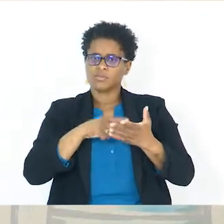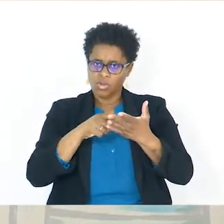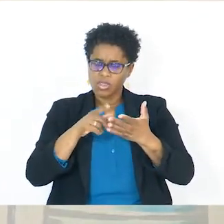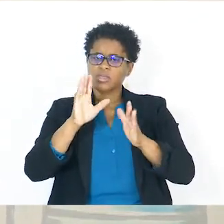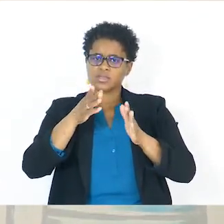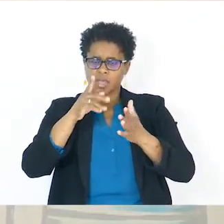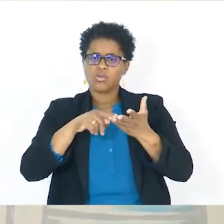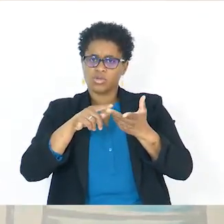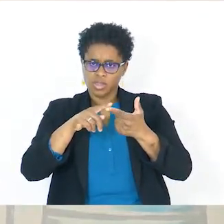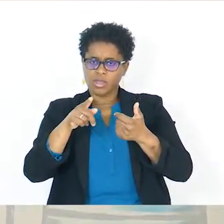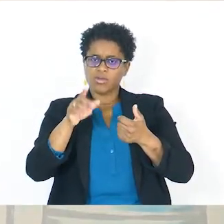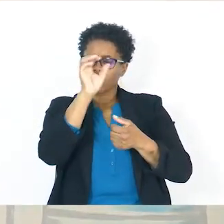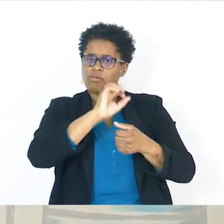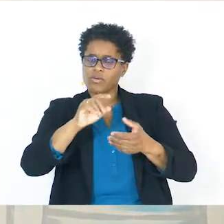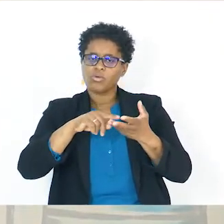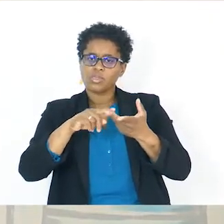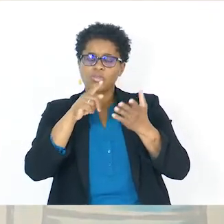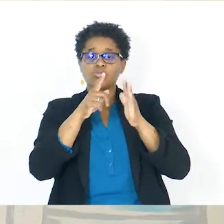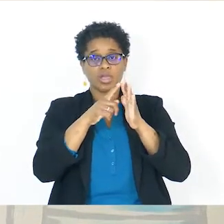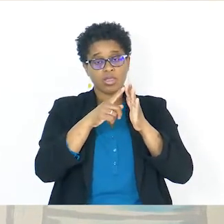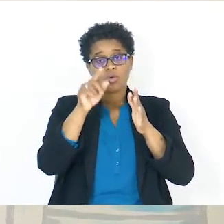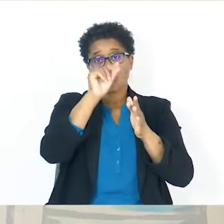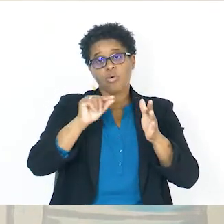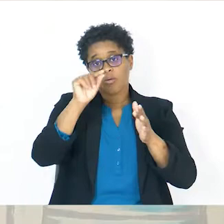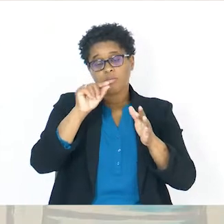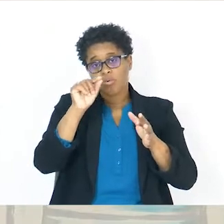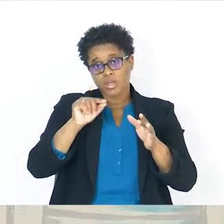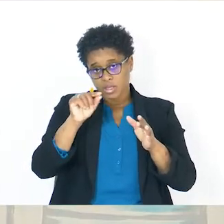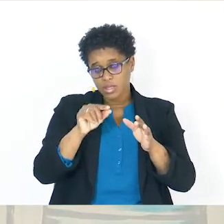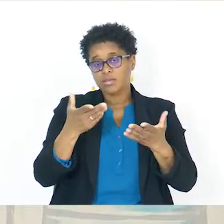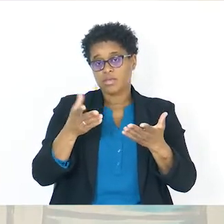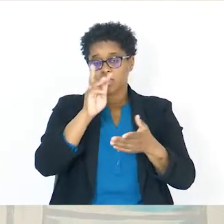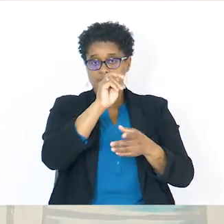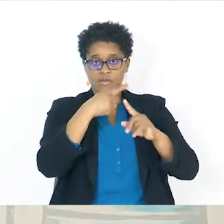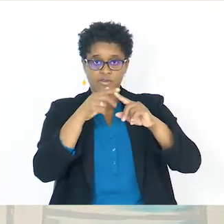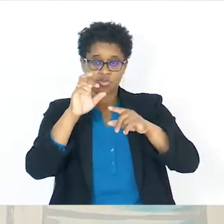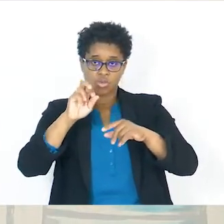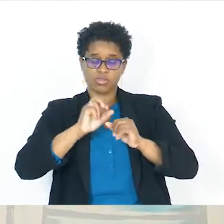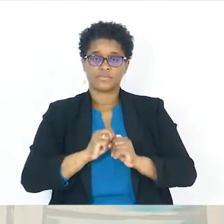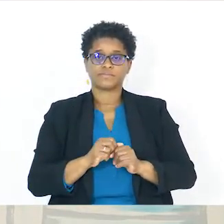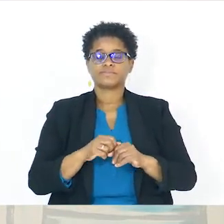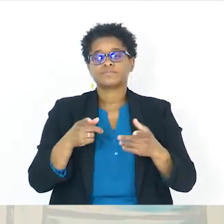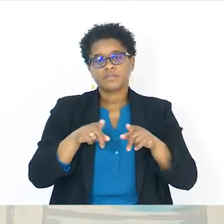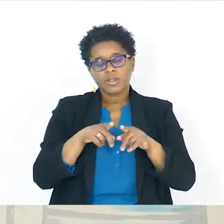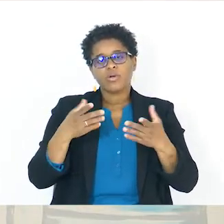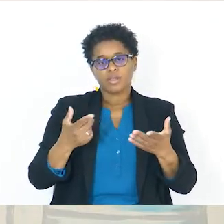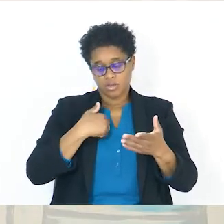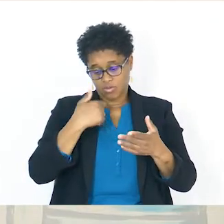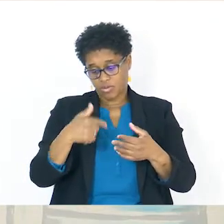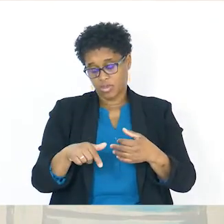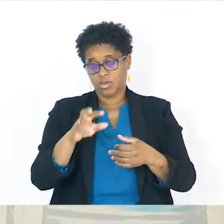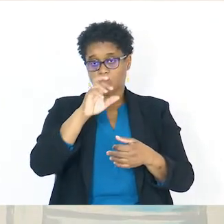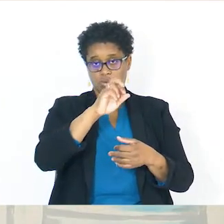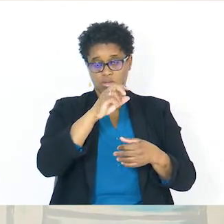tabuada ou vão contar nos dedos, ou bolinhas ainda. 3 vezes 8 significa que eu